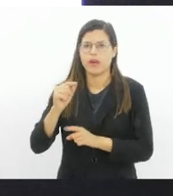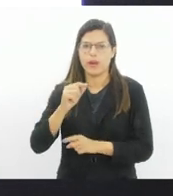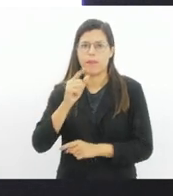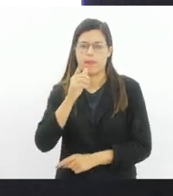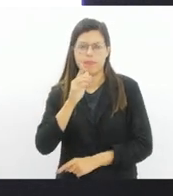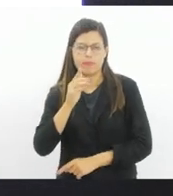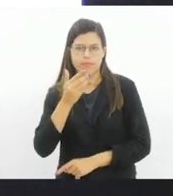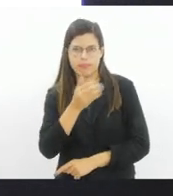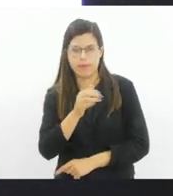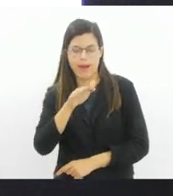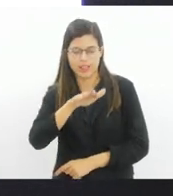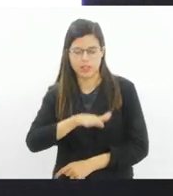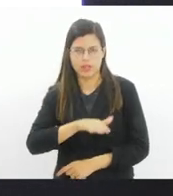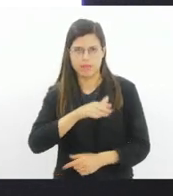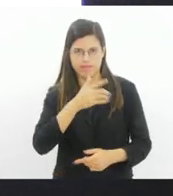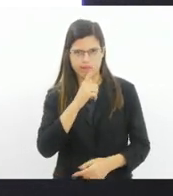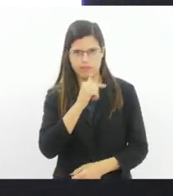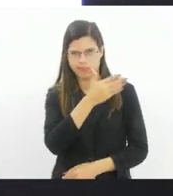estupro,